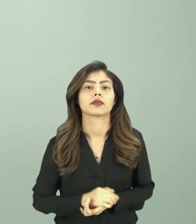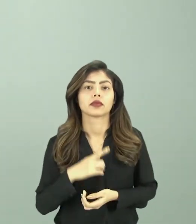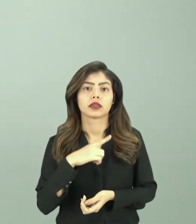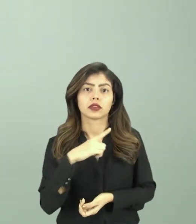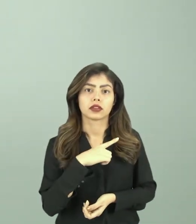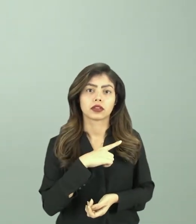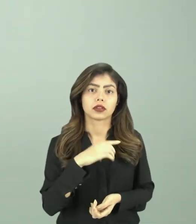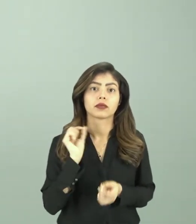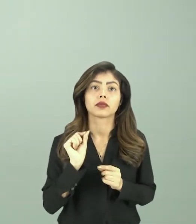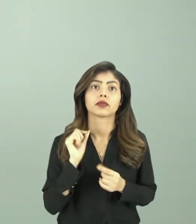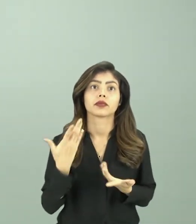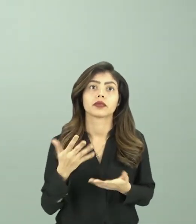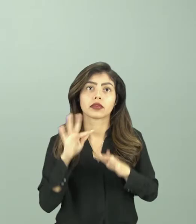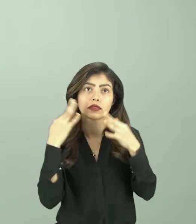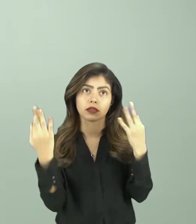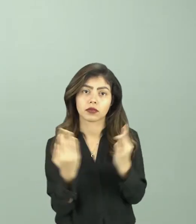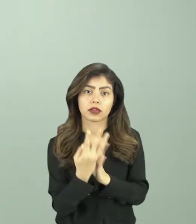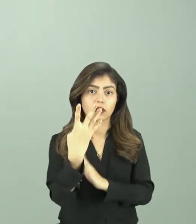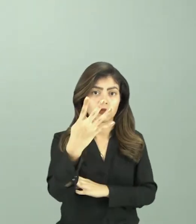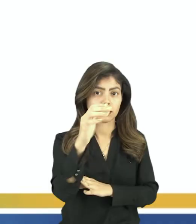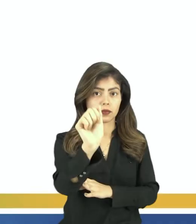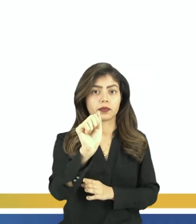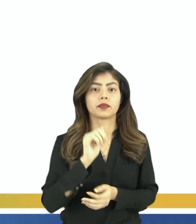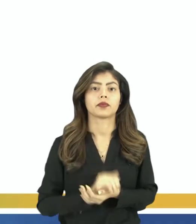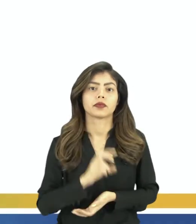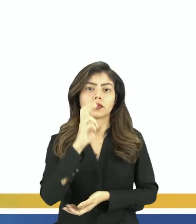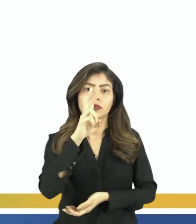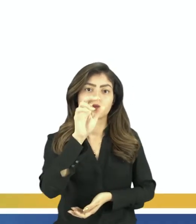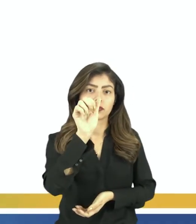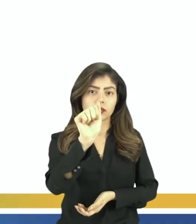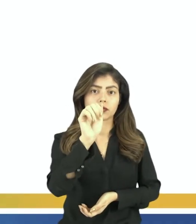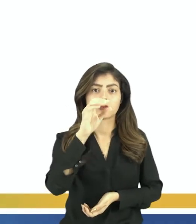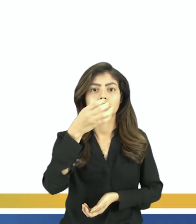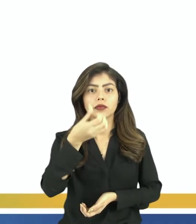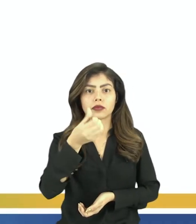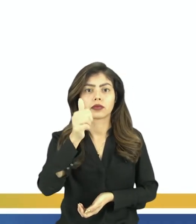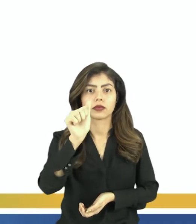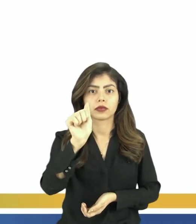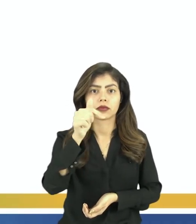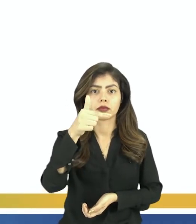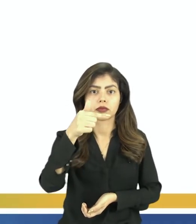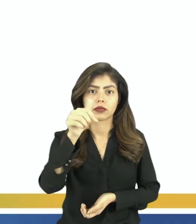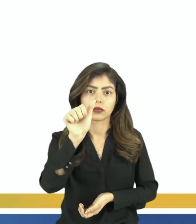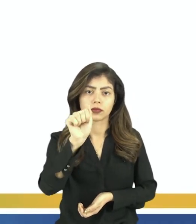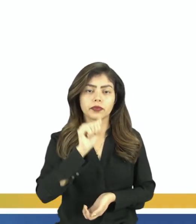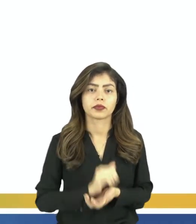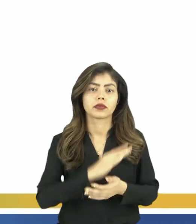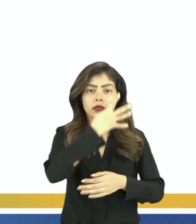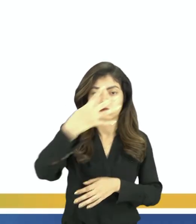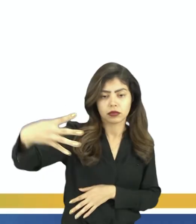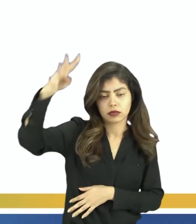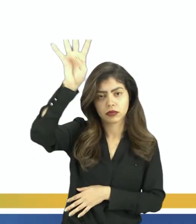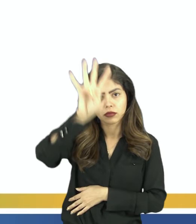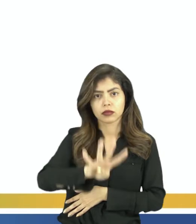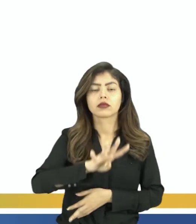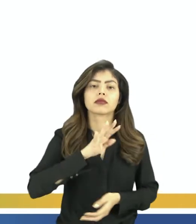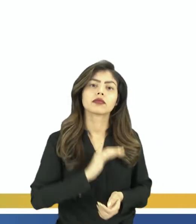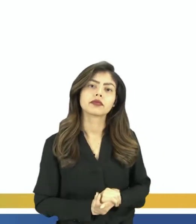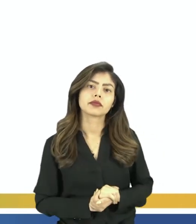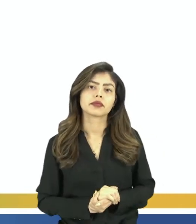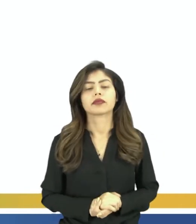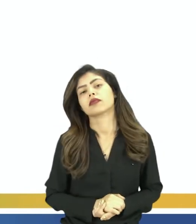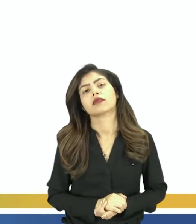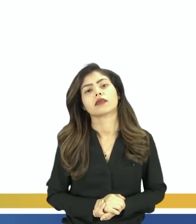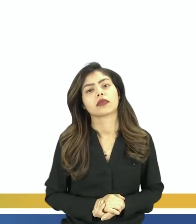nós temos aqui a família 4A, 5A, 6A e 7A da tabela periódica. Esses elementos vão